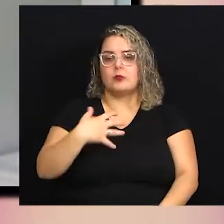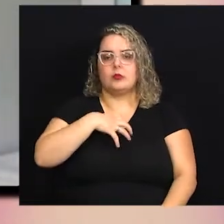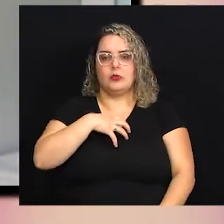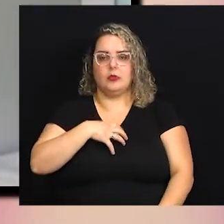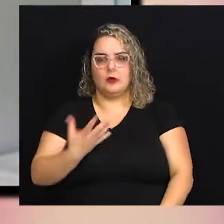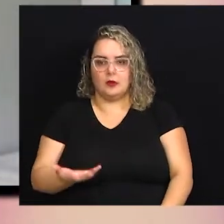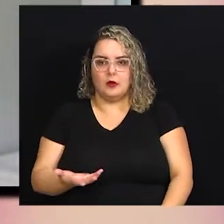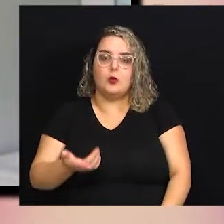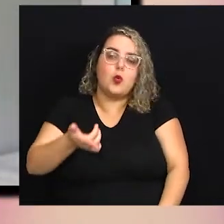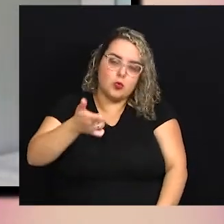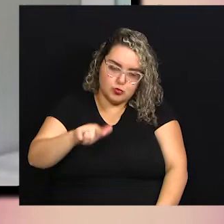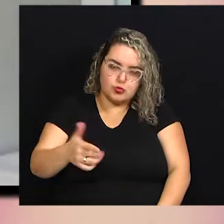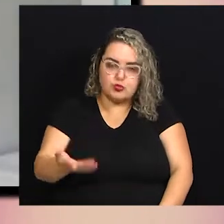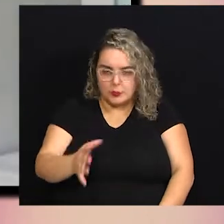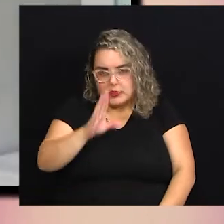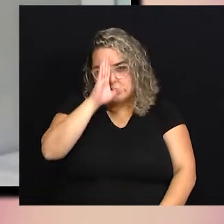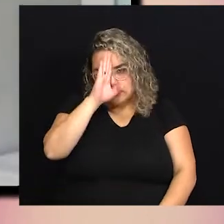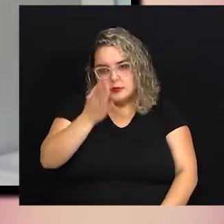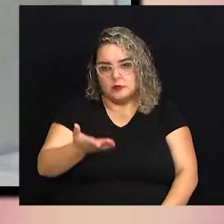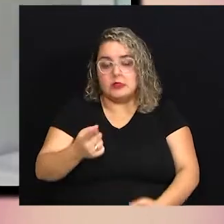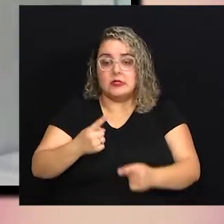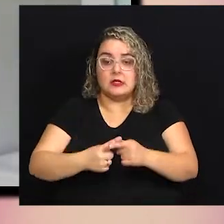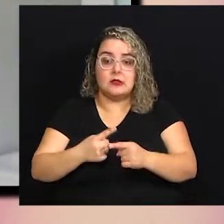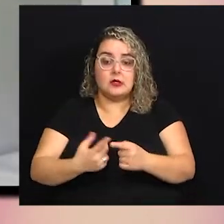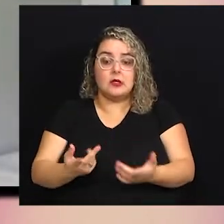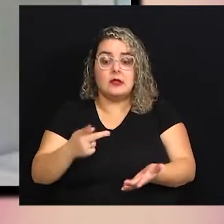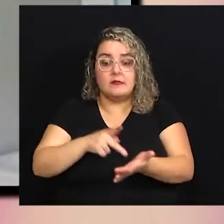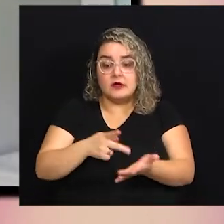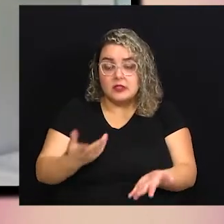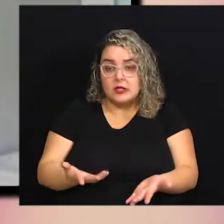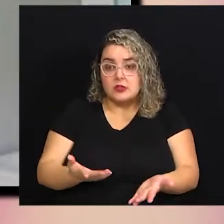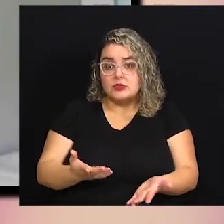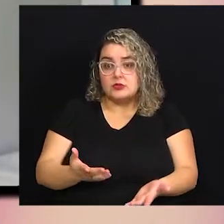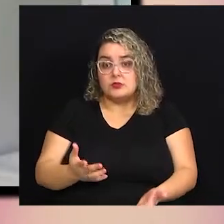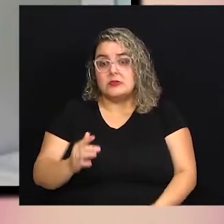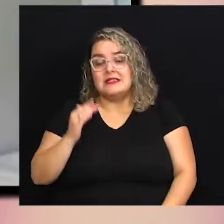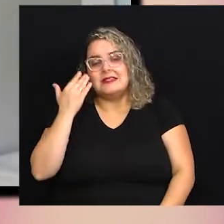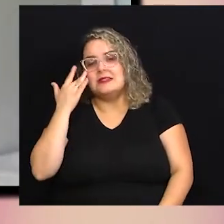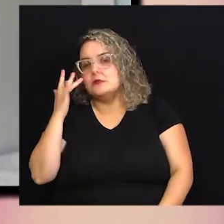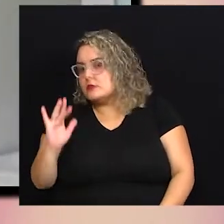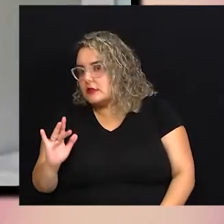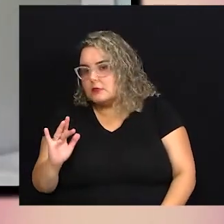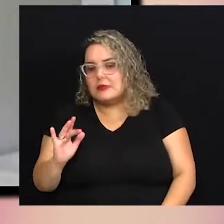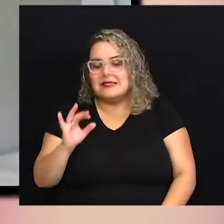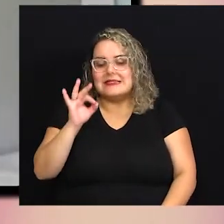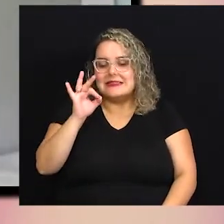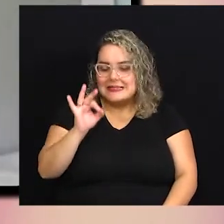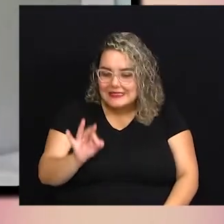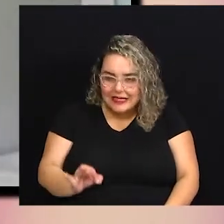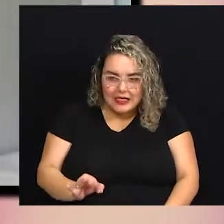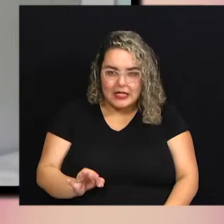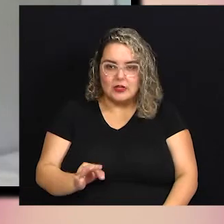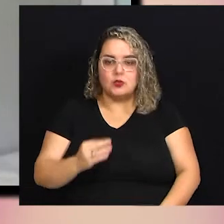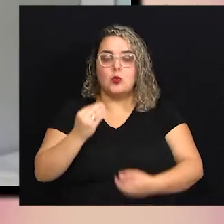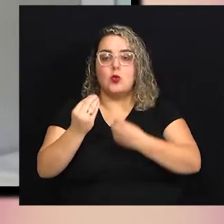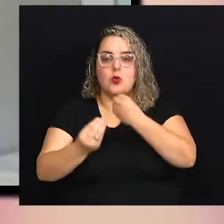mediado pelos sintomas, ainda, tá? Principalmente, porque assim, na verdade, por a gente não saber